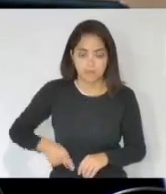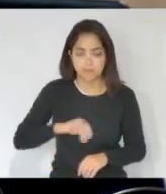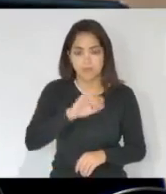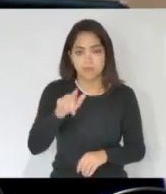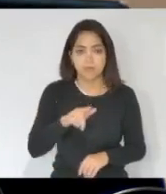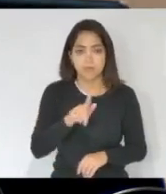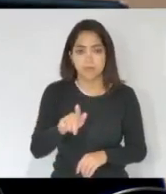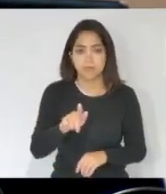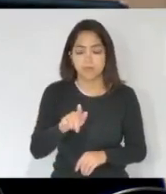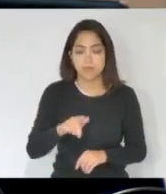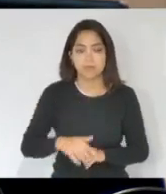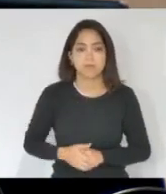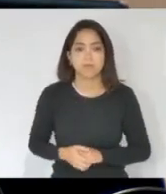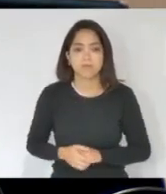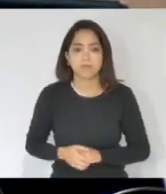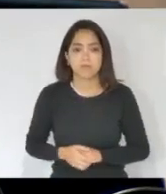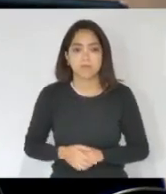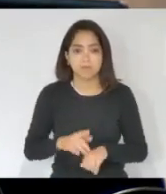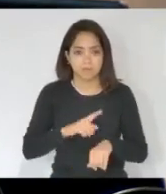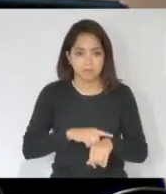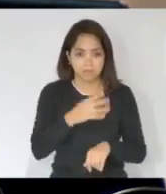Júlio Garcia, às